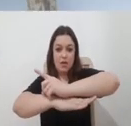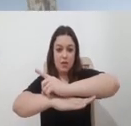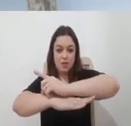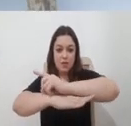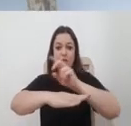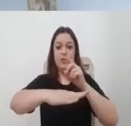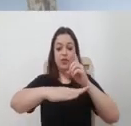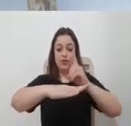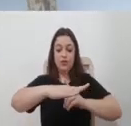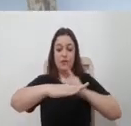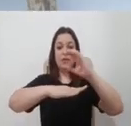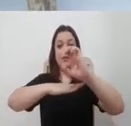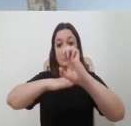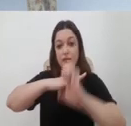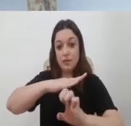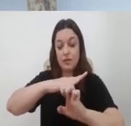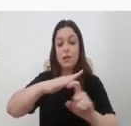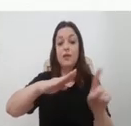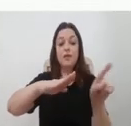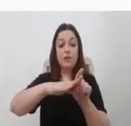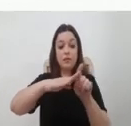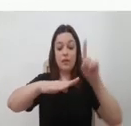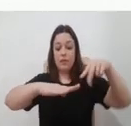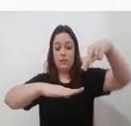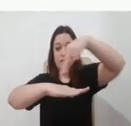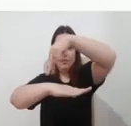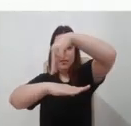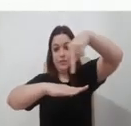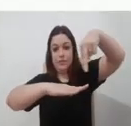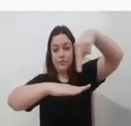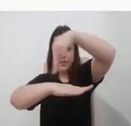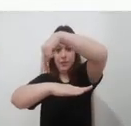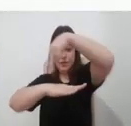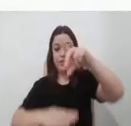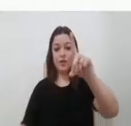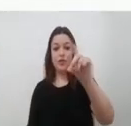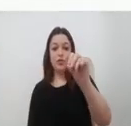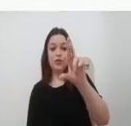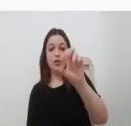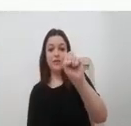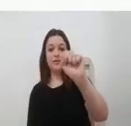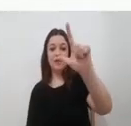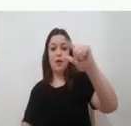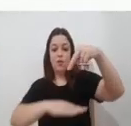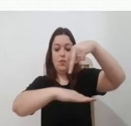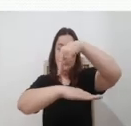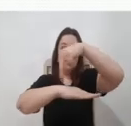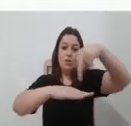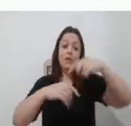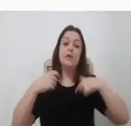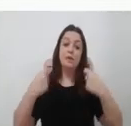planos laterais, tanto direito quanto esquerdo, e também no plano dorsal, sempre tendo em todas